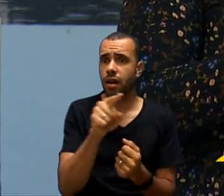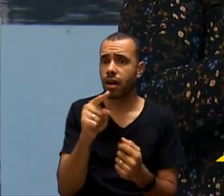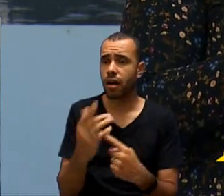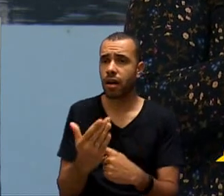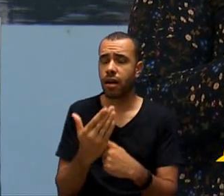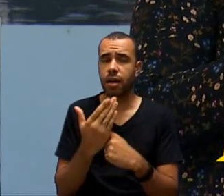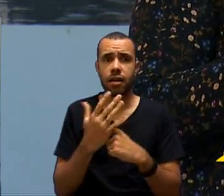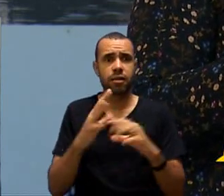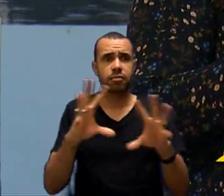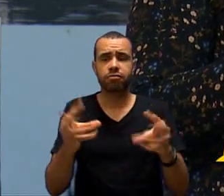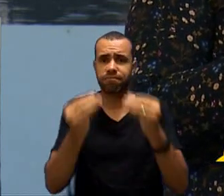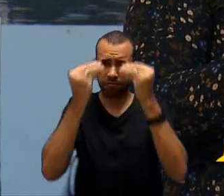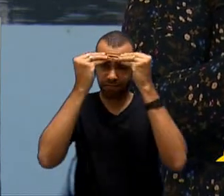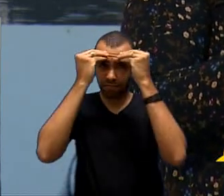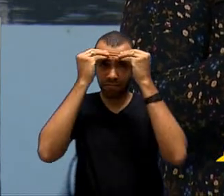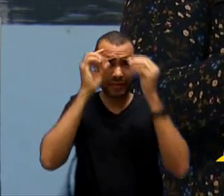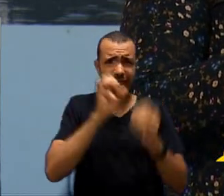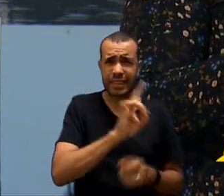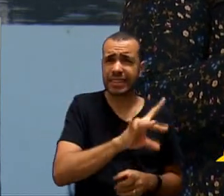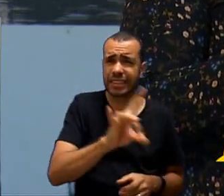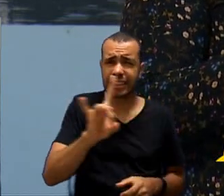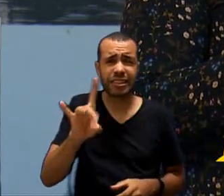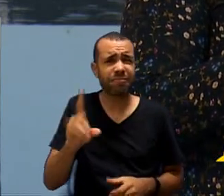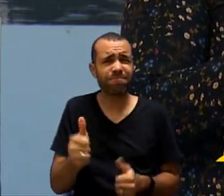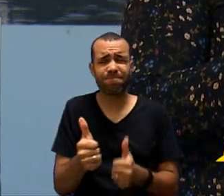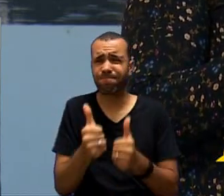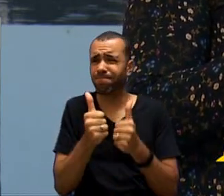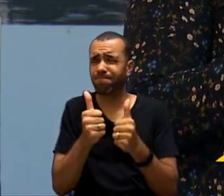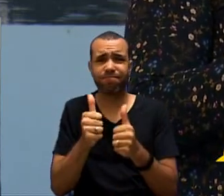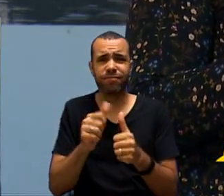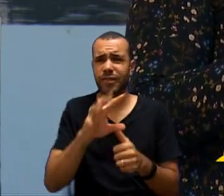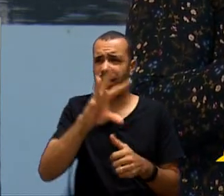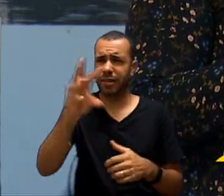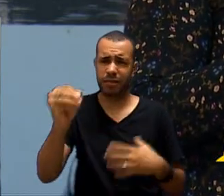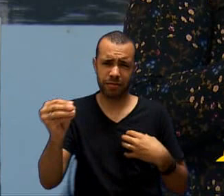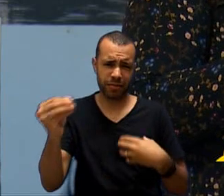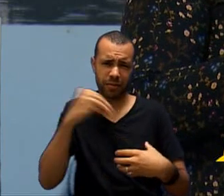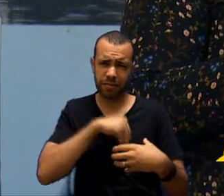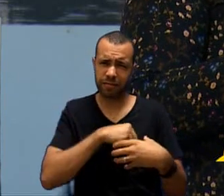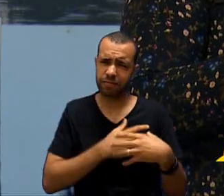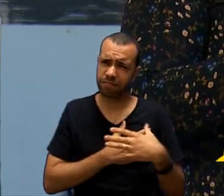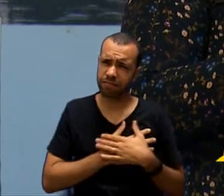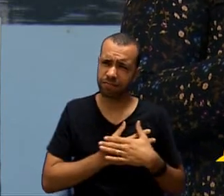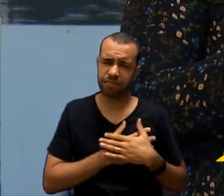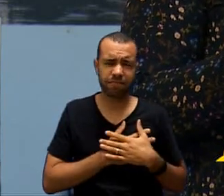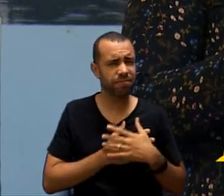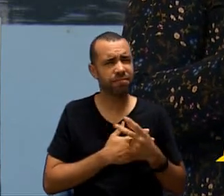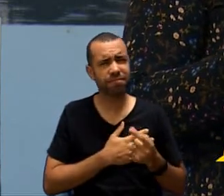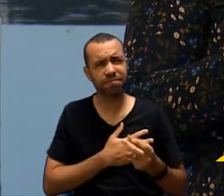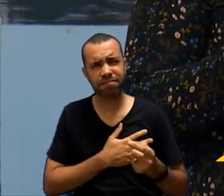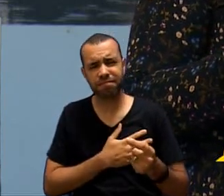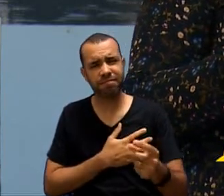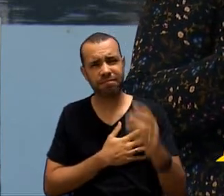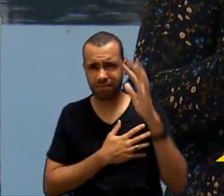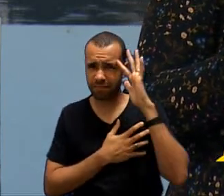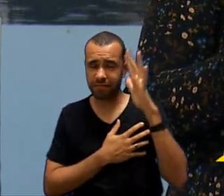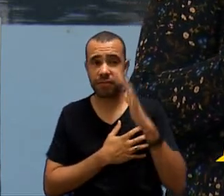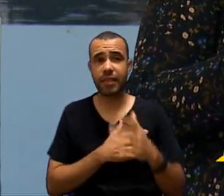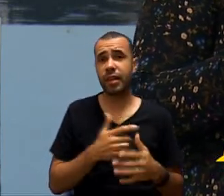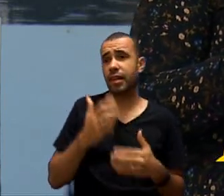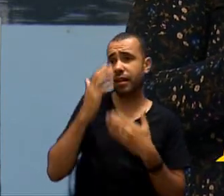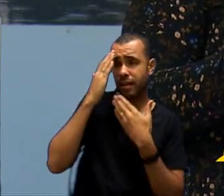pessoas que eu vou levar para sempre comigo. Pessoas que mudaram muito minha vida. E eu queria agradecer muito ao